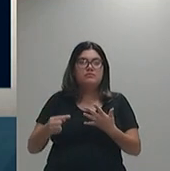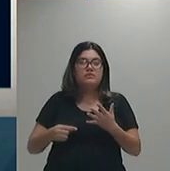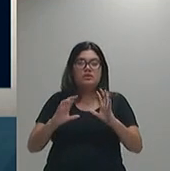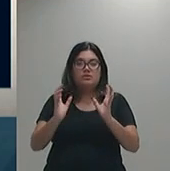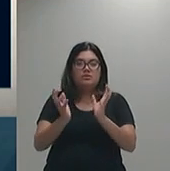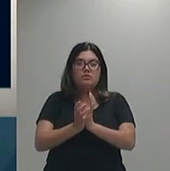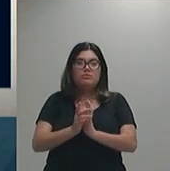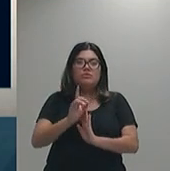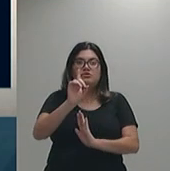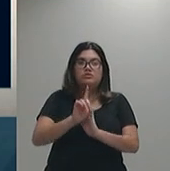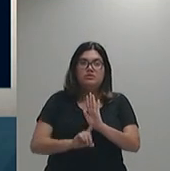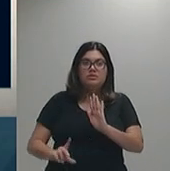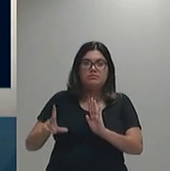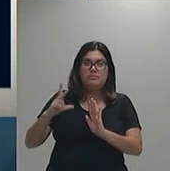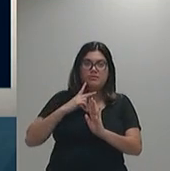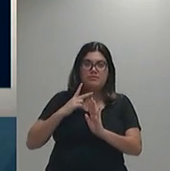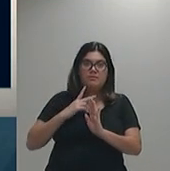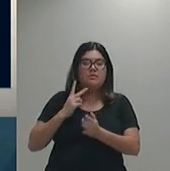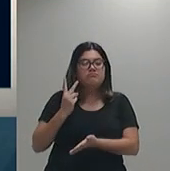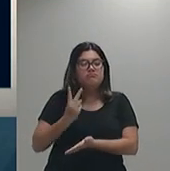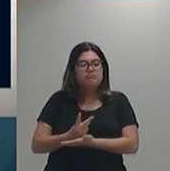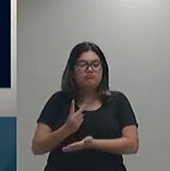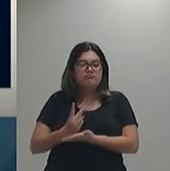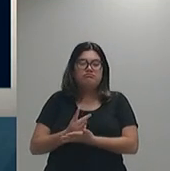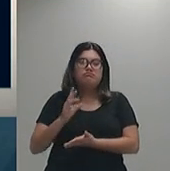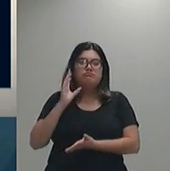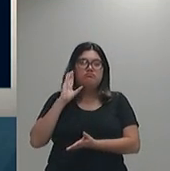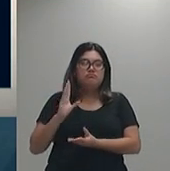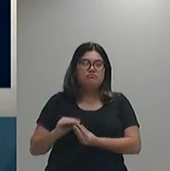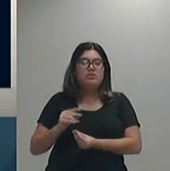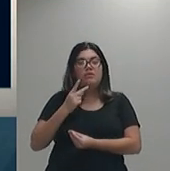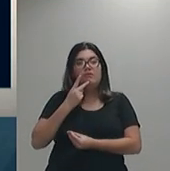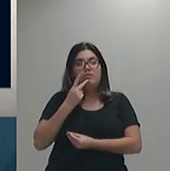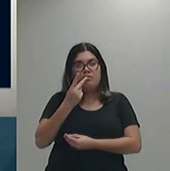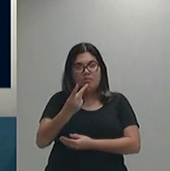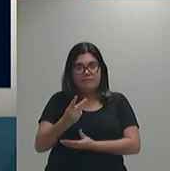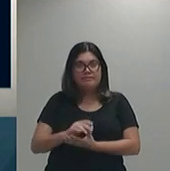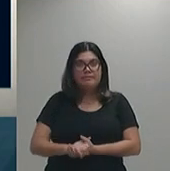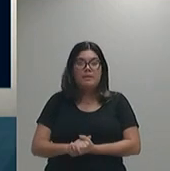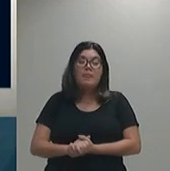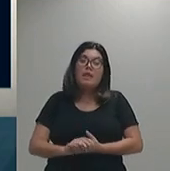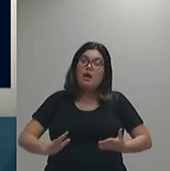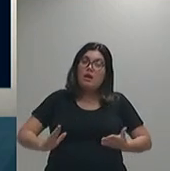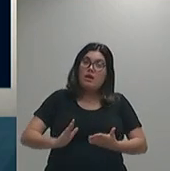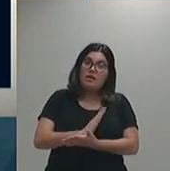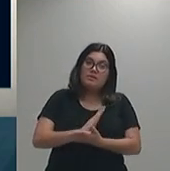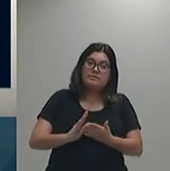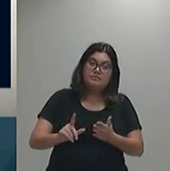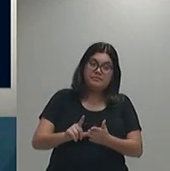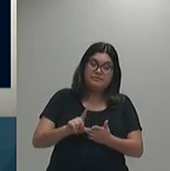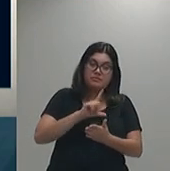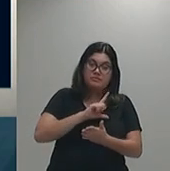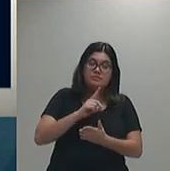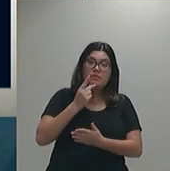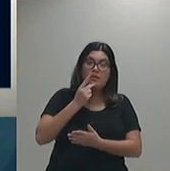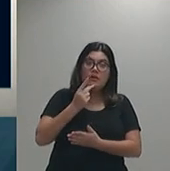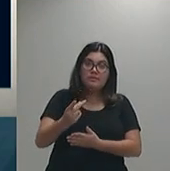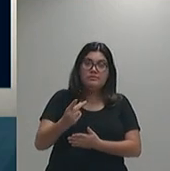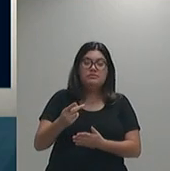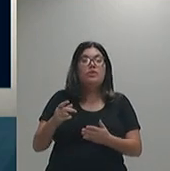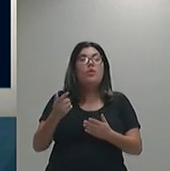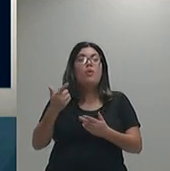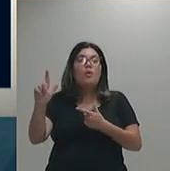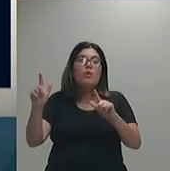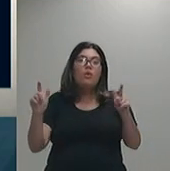privado nesse mesmo sentido que Eu mencionei alguns já antes eu queria dos outros aqui